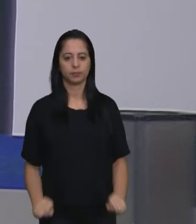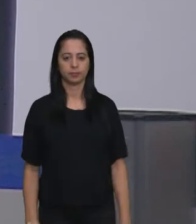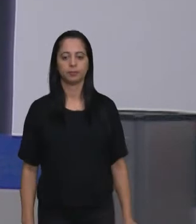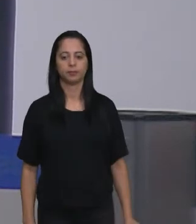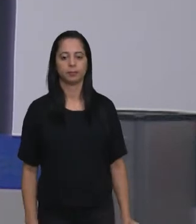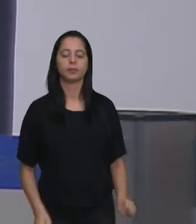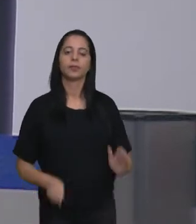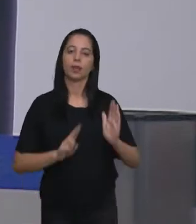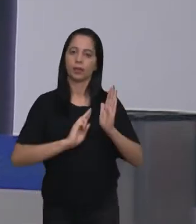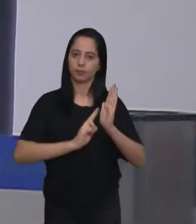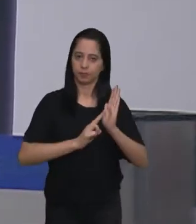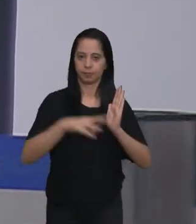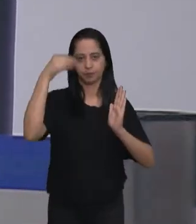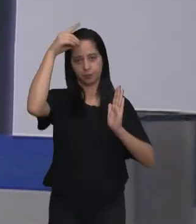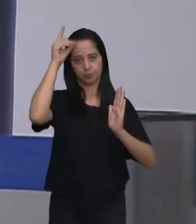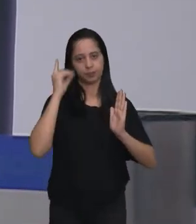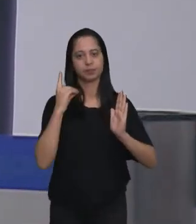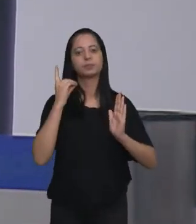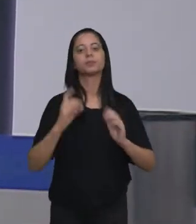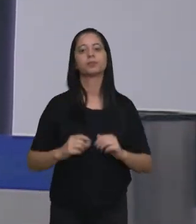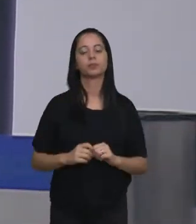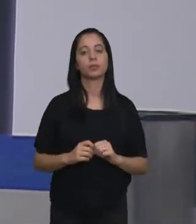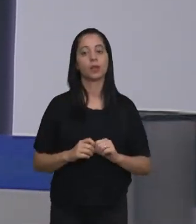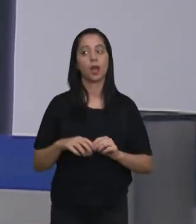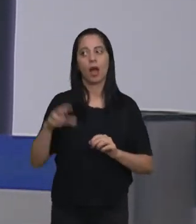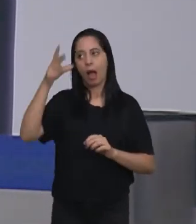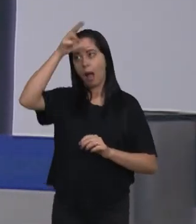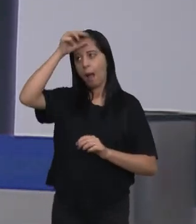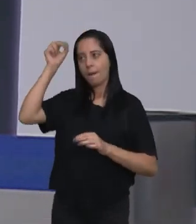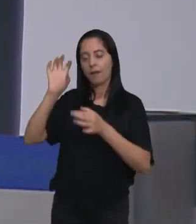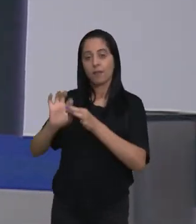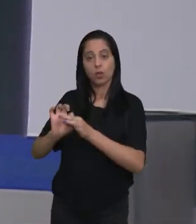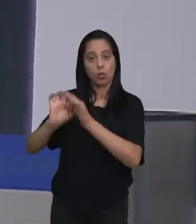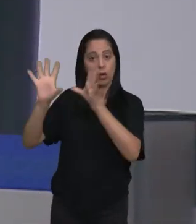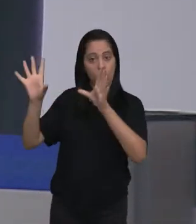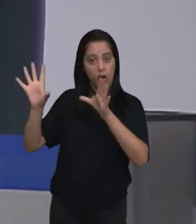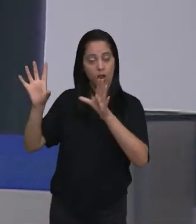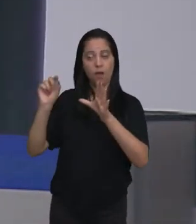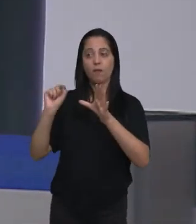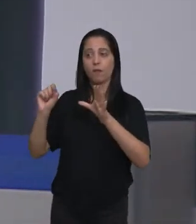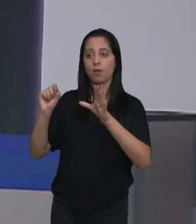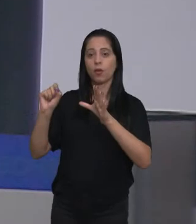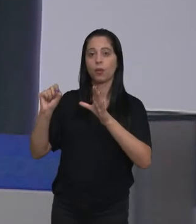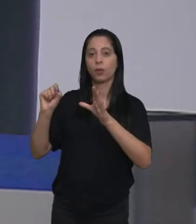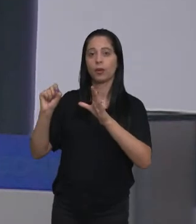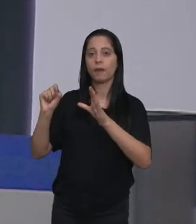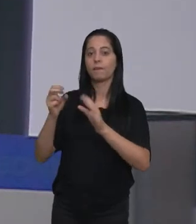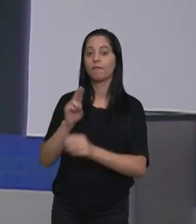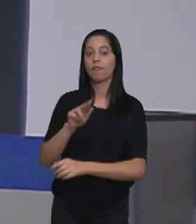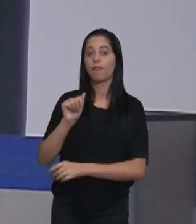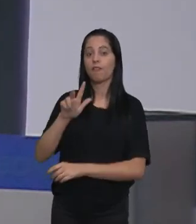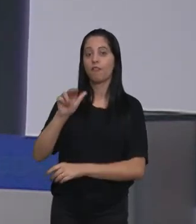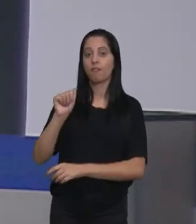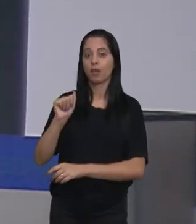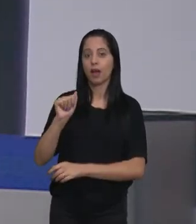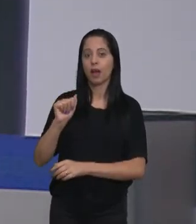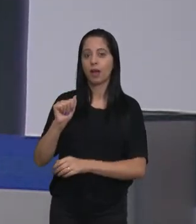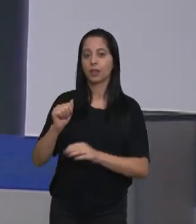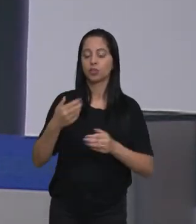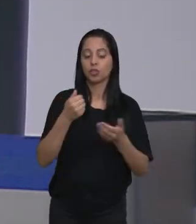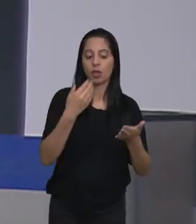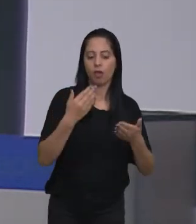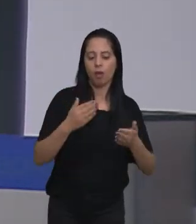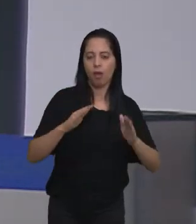de autoria da vereadora Dulce Rita. Autoriza o Poder Executivo a dar preferência às vagas para aulas de natação